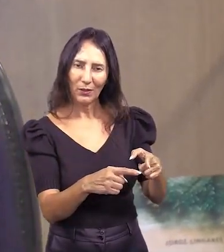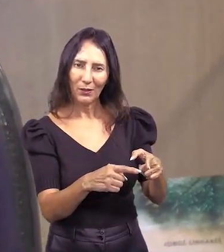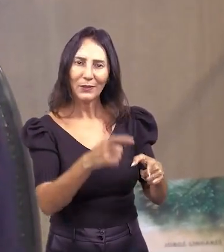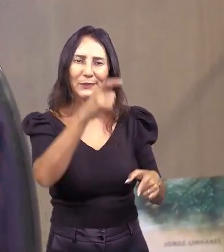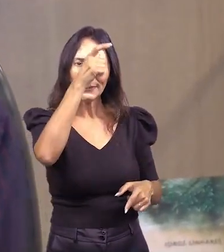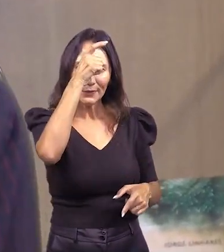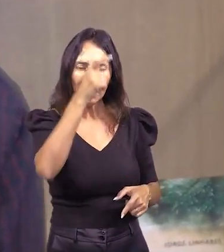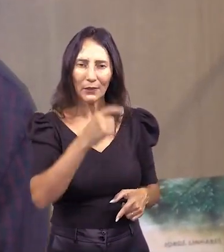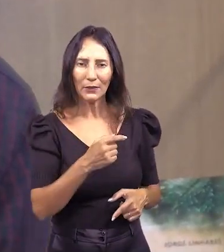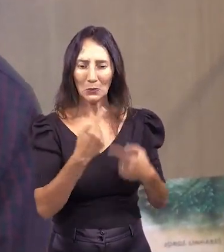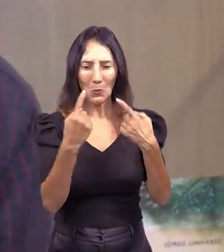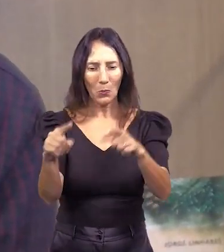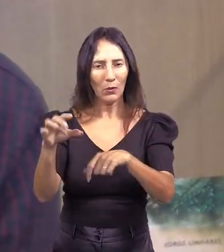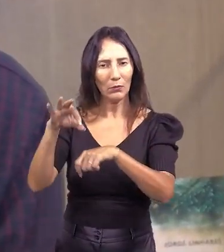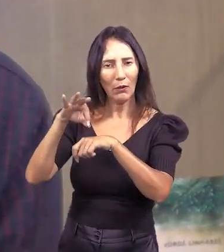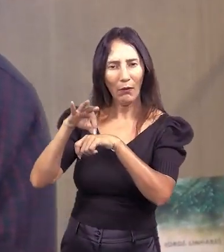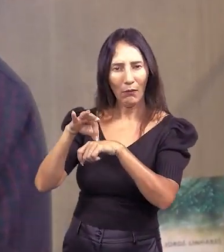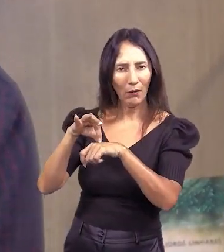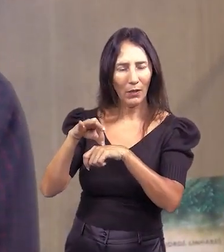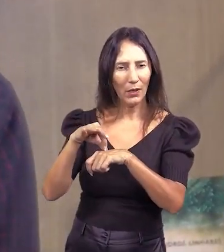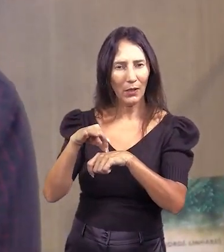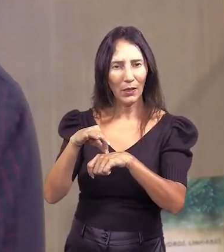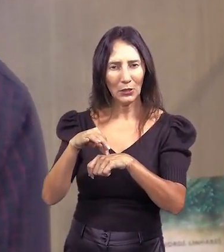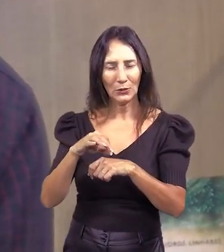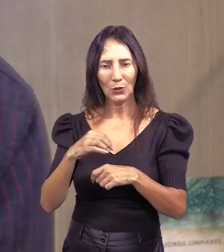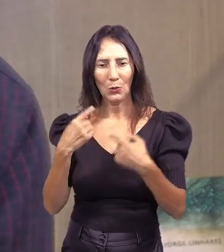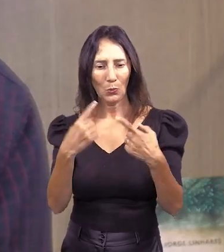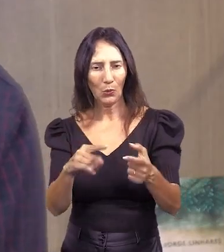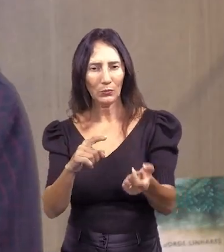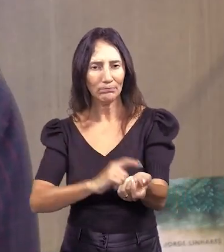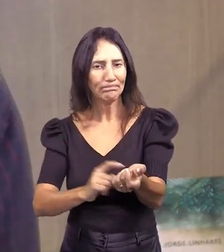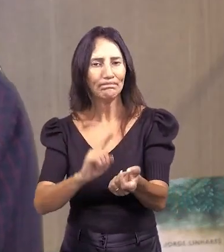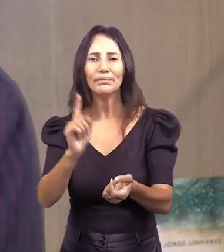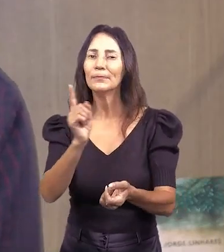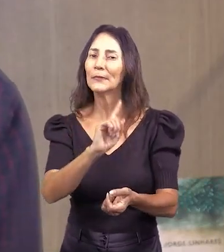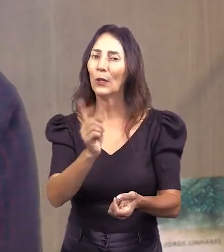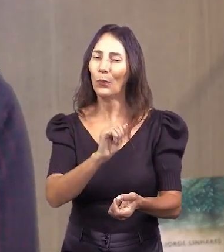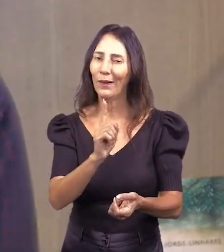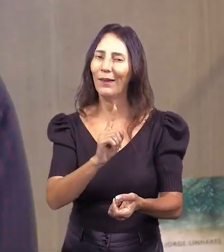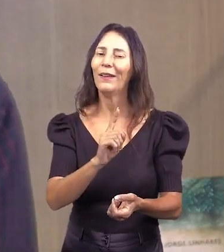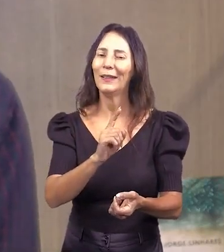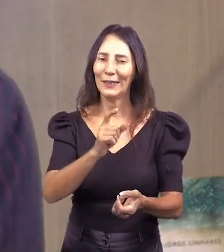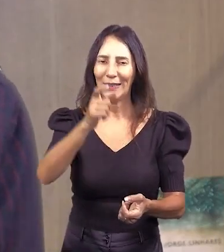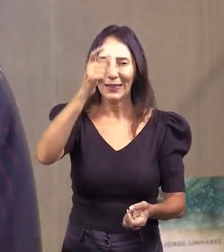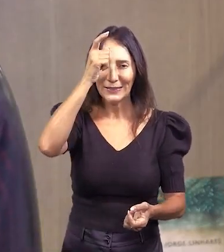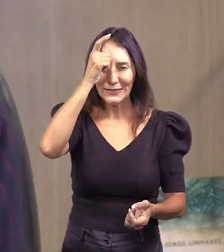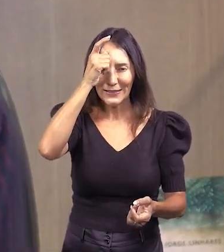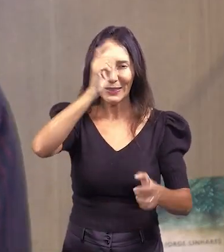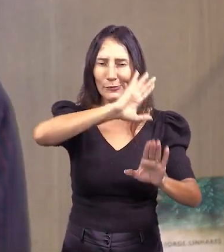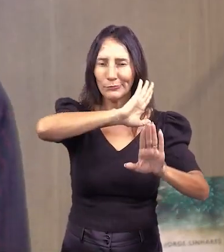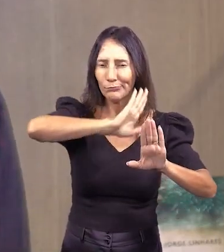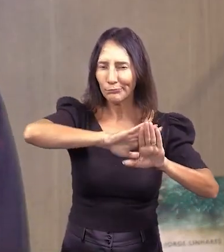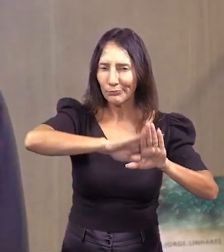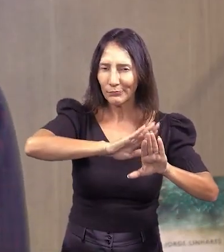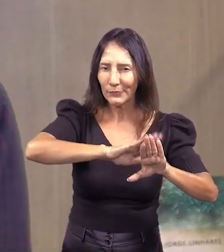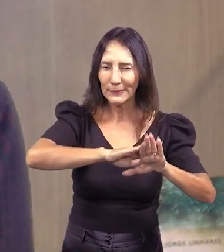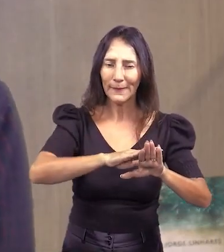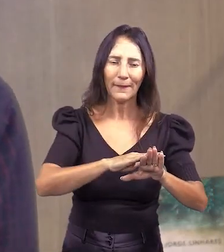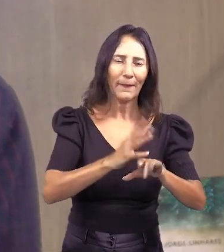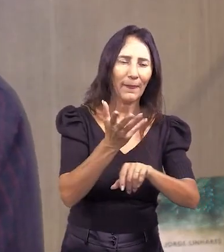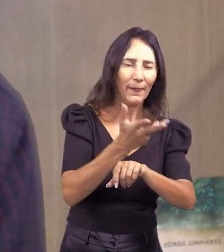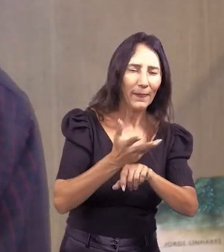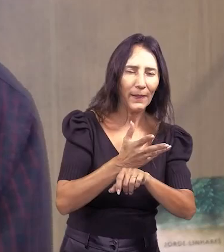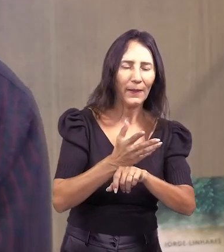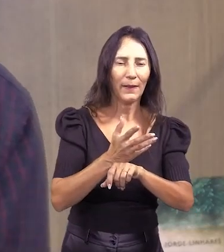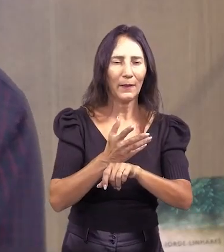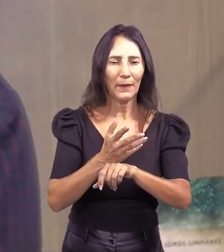simplesmente a carne, não é contra o nosso temperamento, é Satanás por trás, querendo levar o